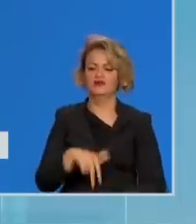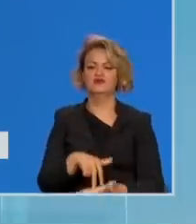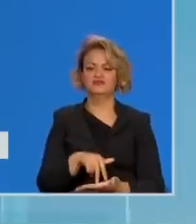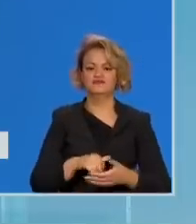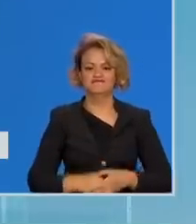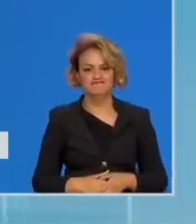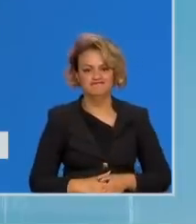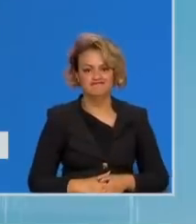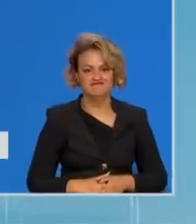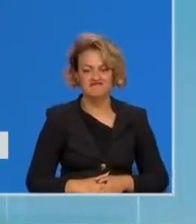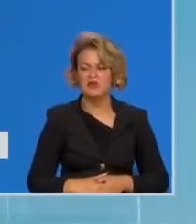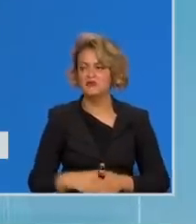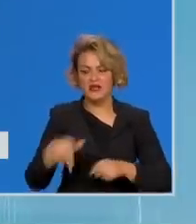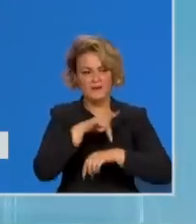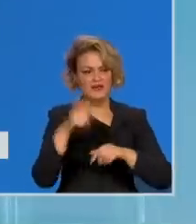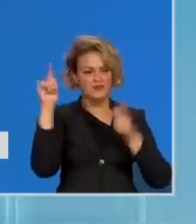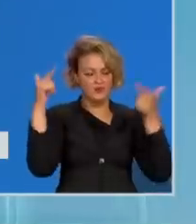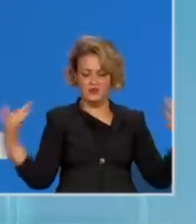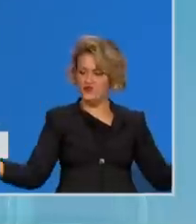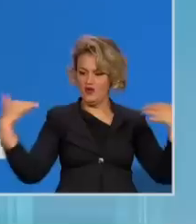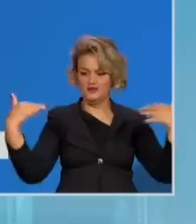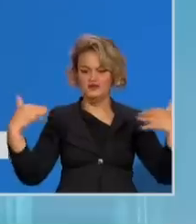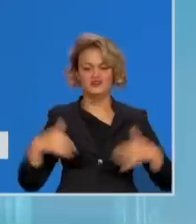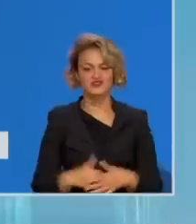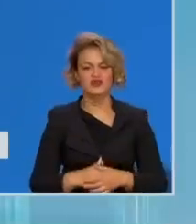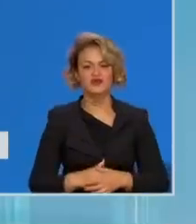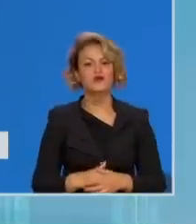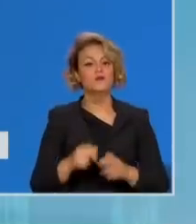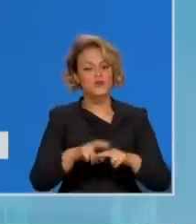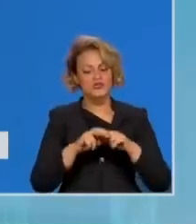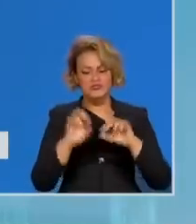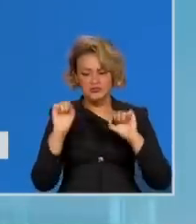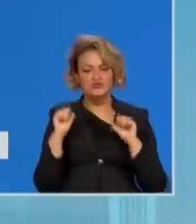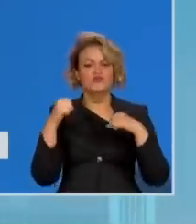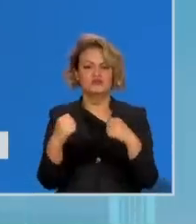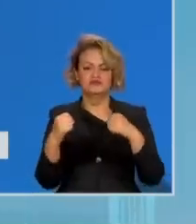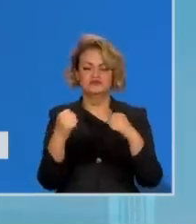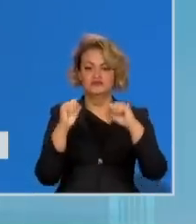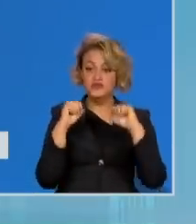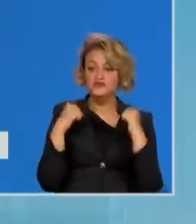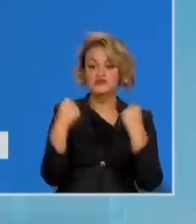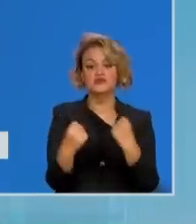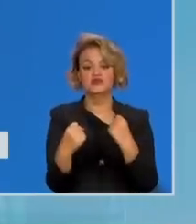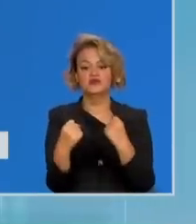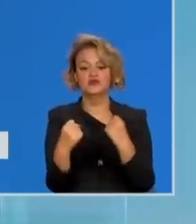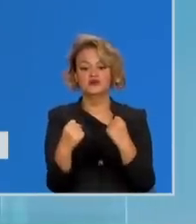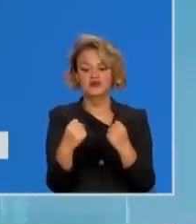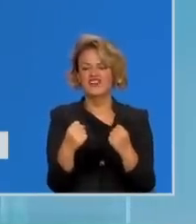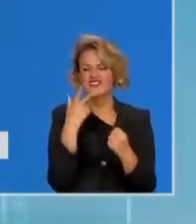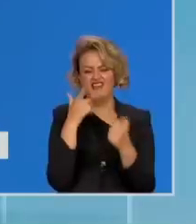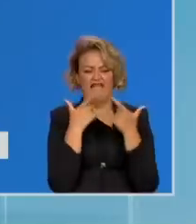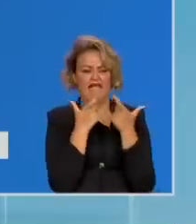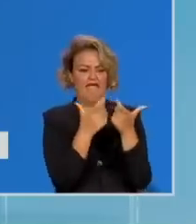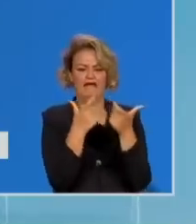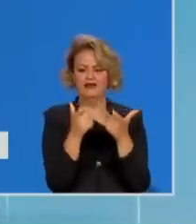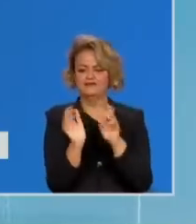andamento para parar as arestas do acordo União Europeia-Mercosul, faz alguns apontamentos importantes. Na minha visão,